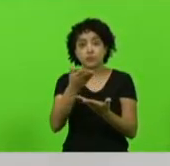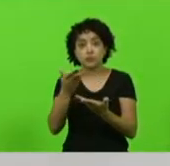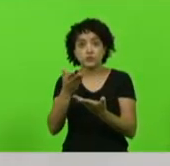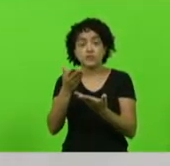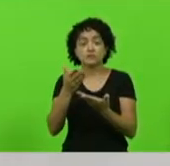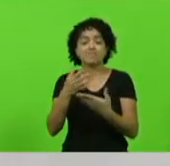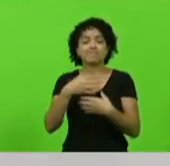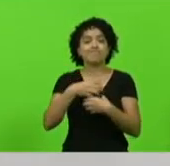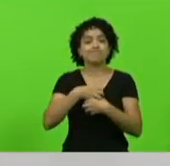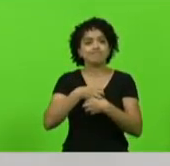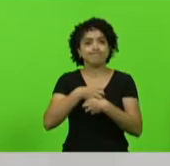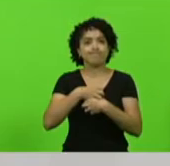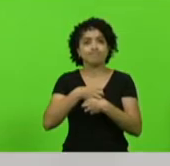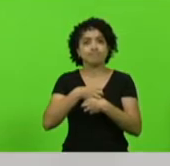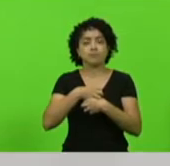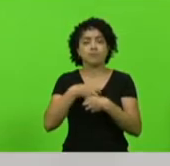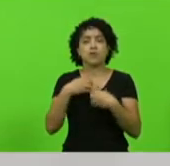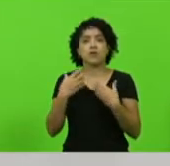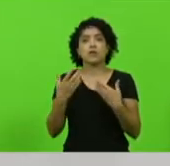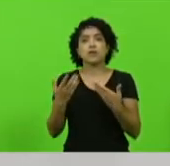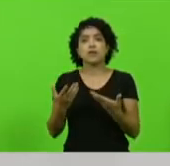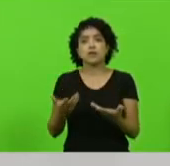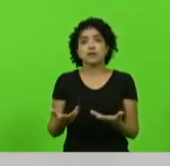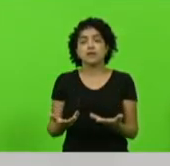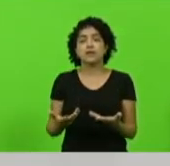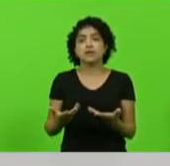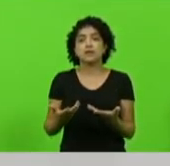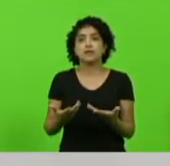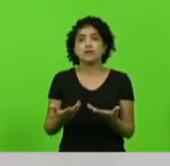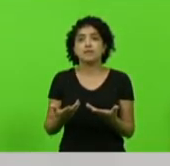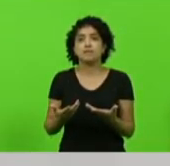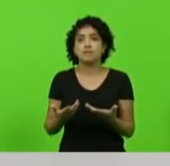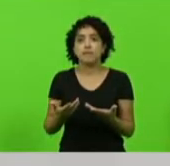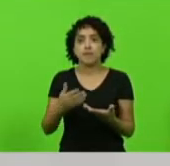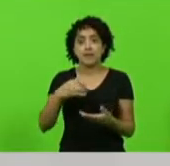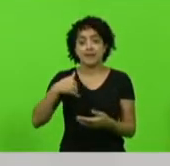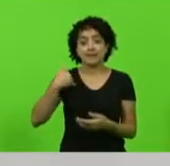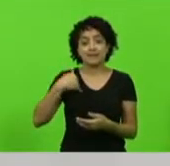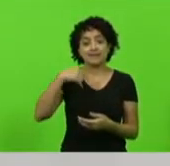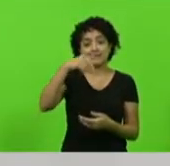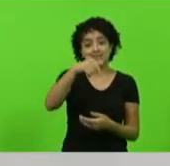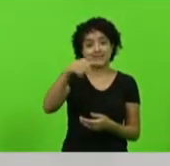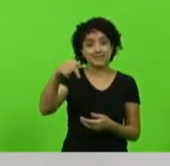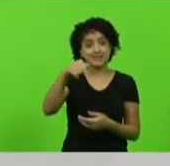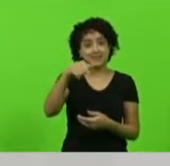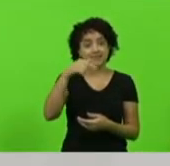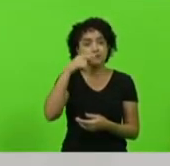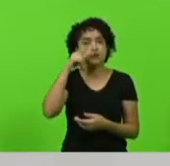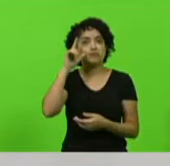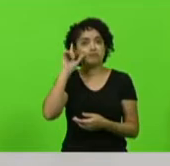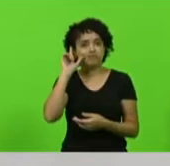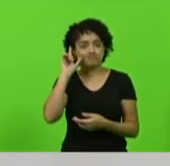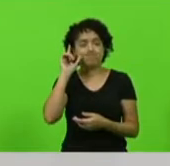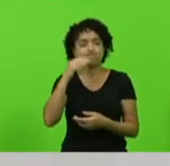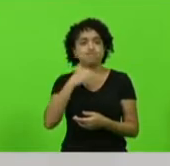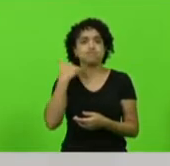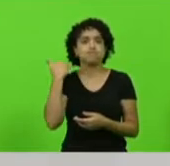sentir, ele, aos 77 anos, ontem